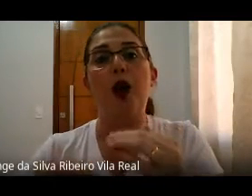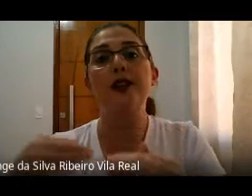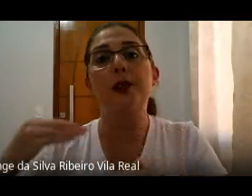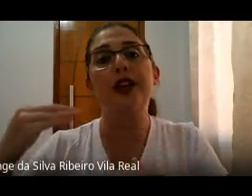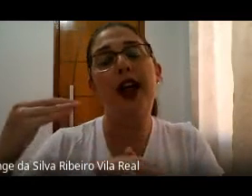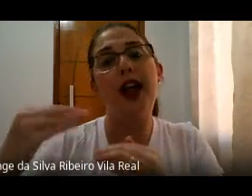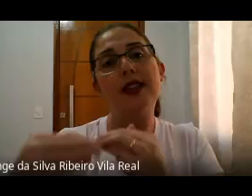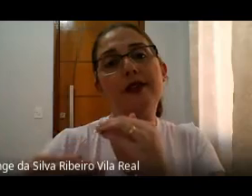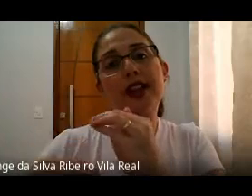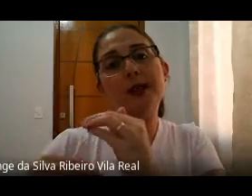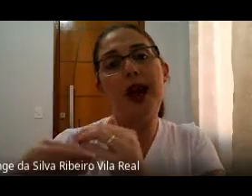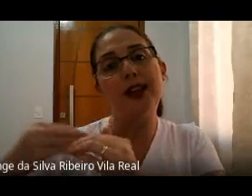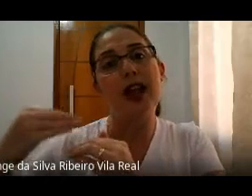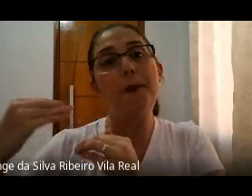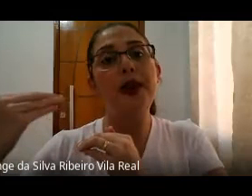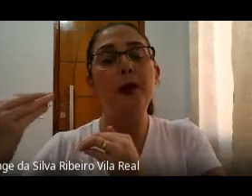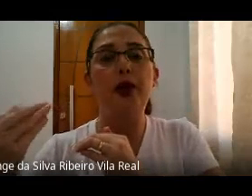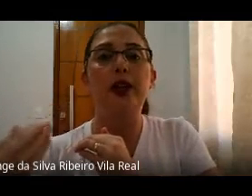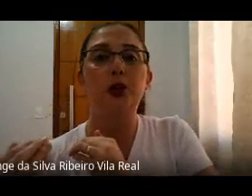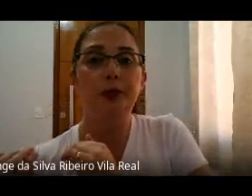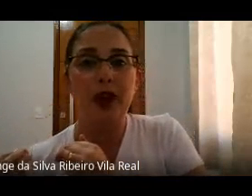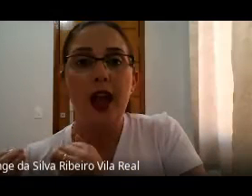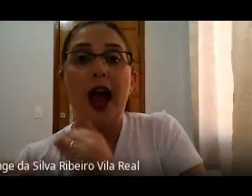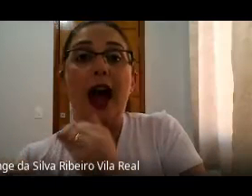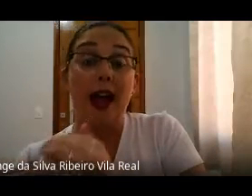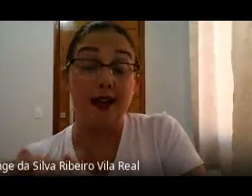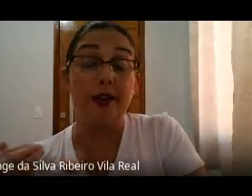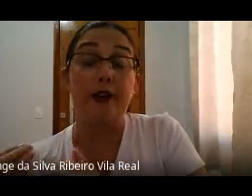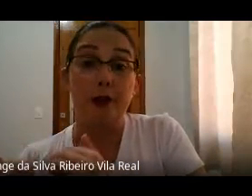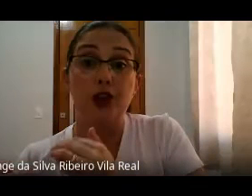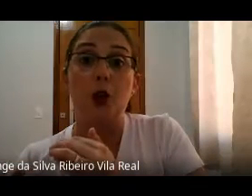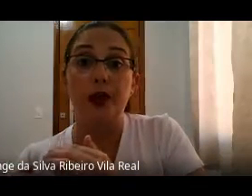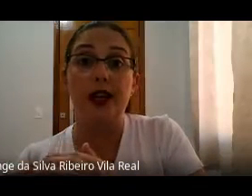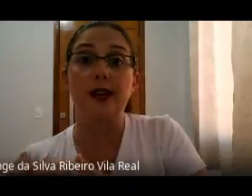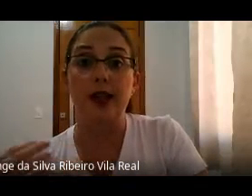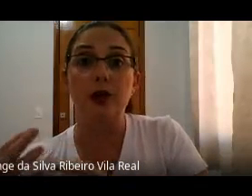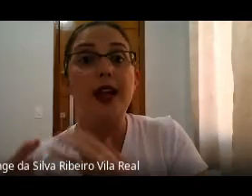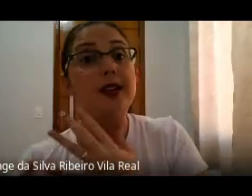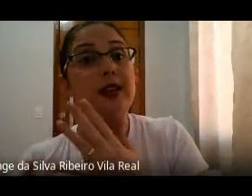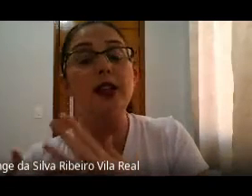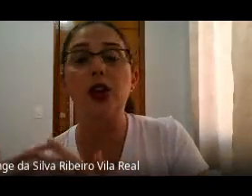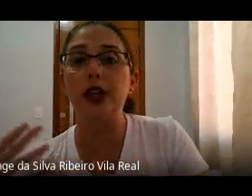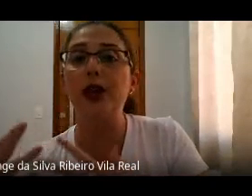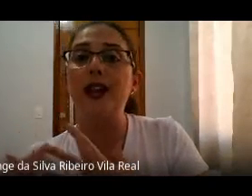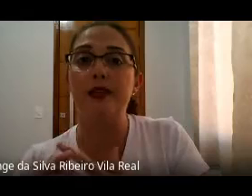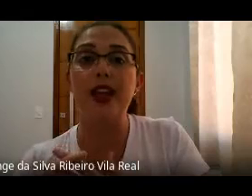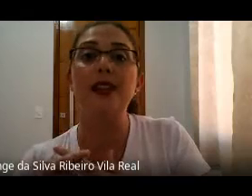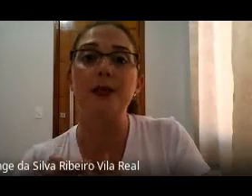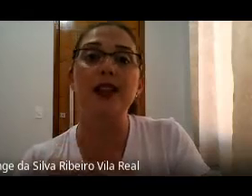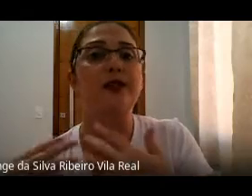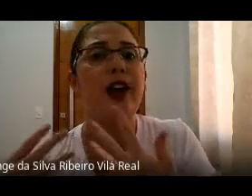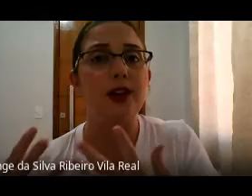que eles possam ir cada vez mais aprimorando essa forma de comunicação e assim se tornando